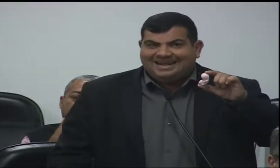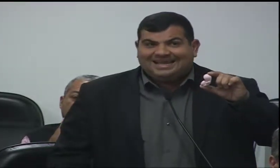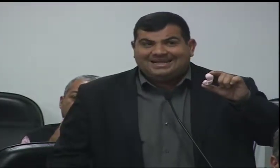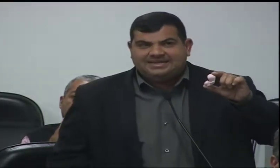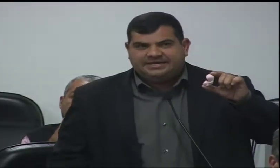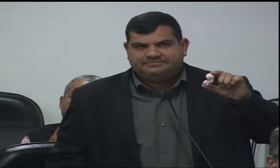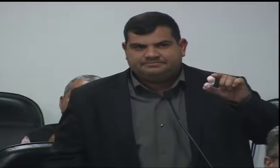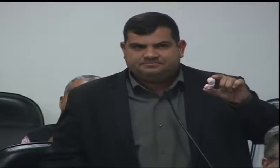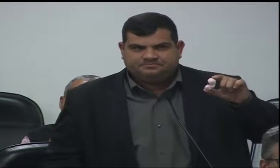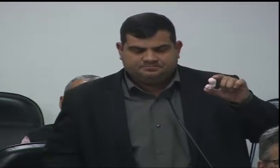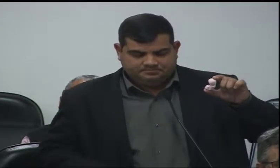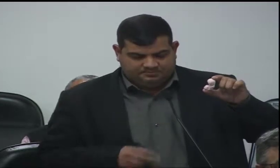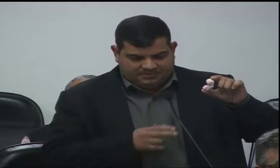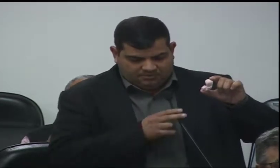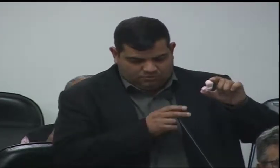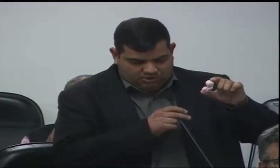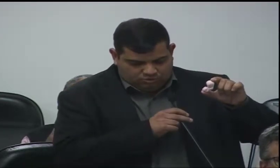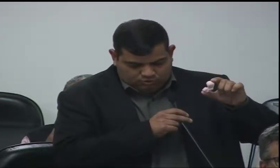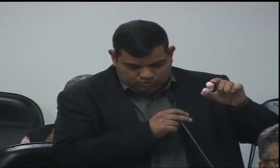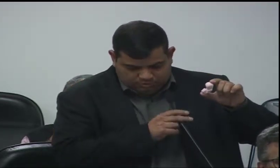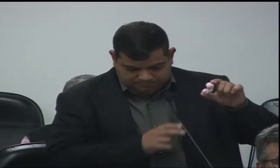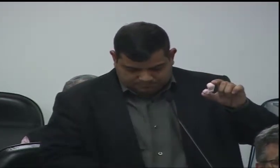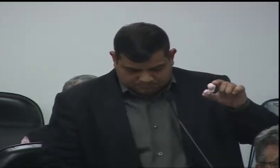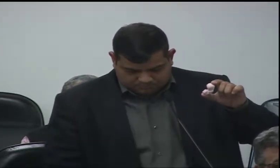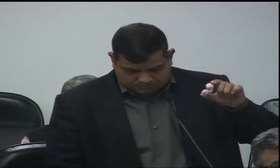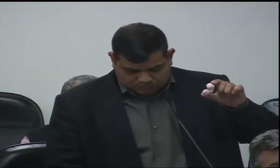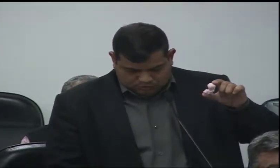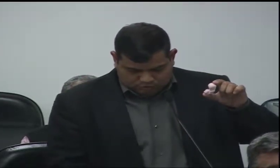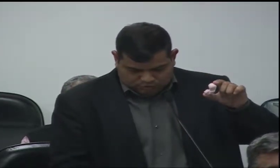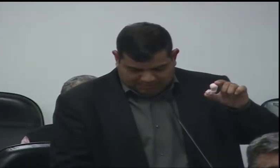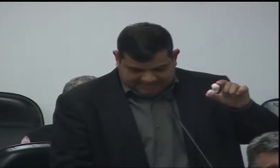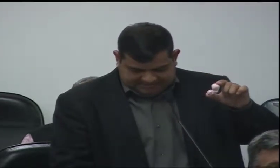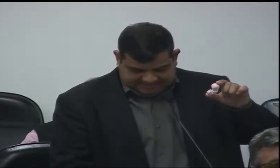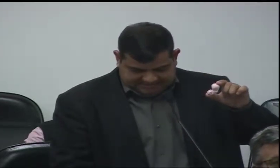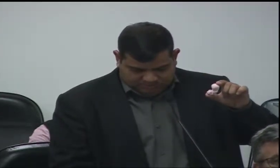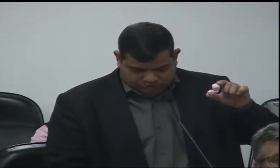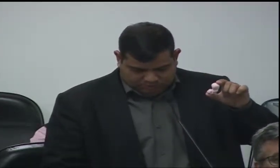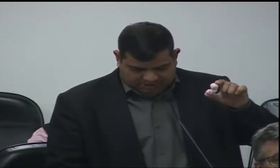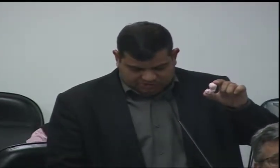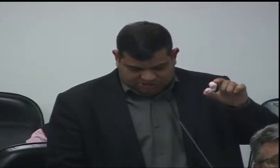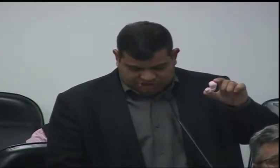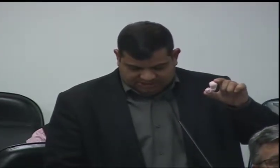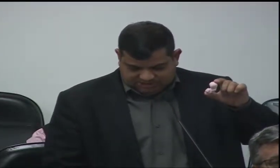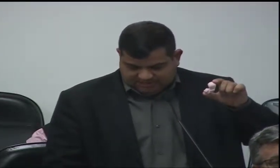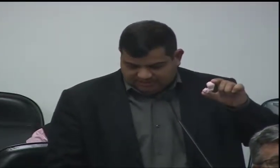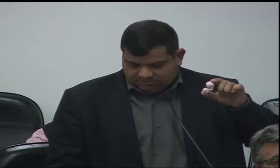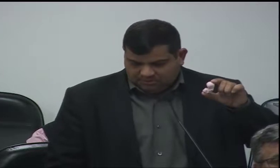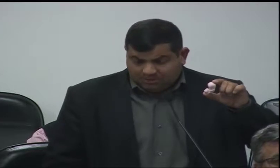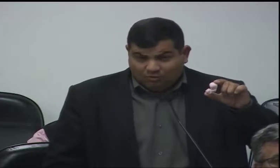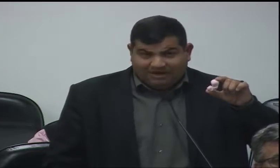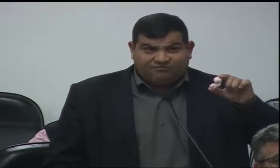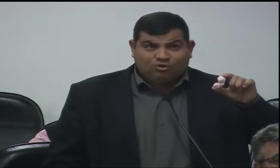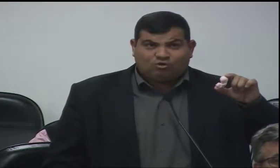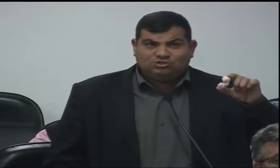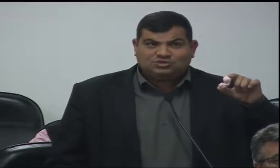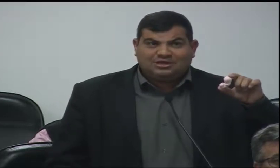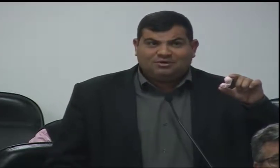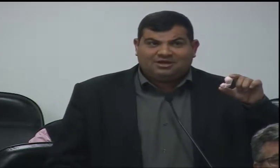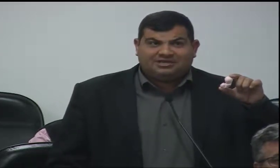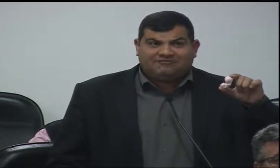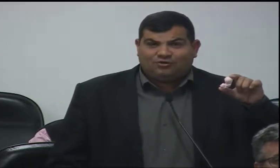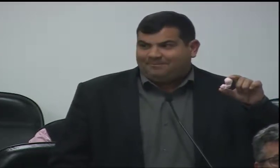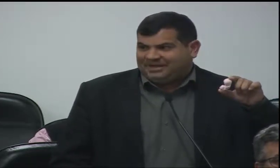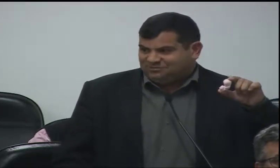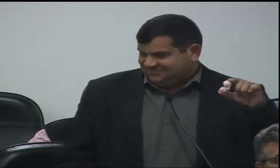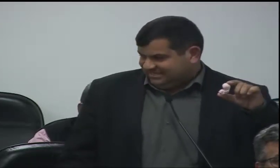nos dá alegria quando nós somos pais e nós não podemos deixar de lado o avô, como disse o Lemão